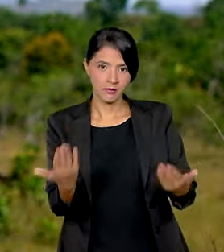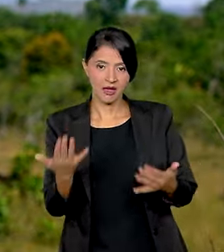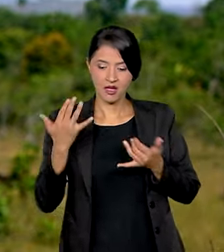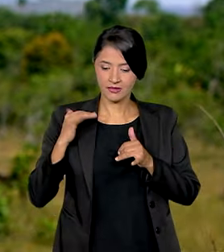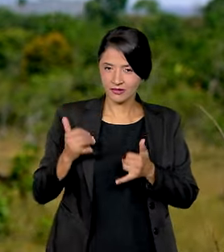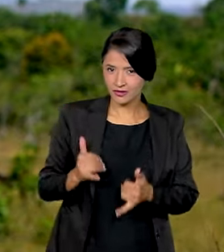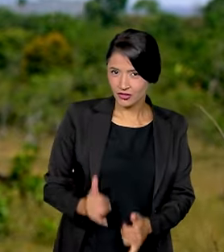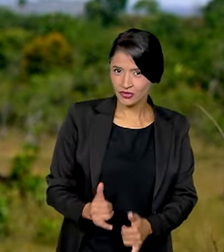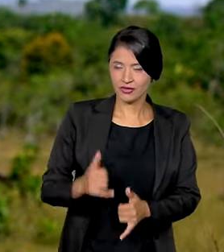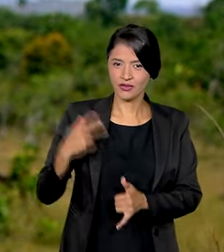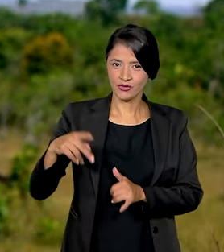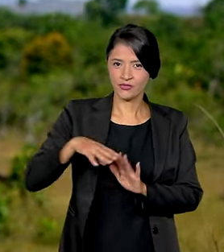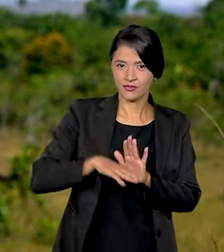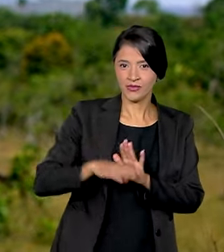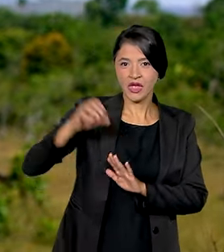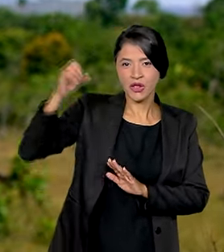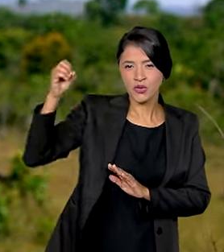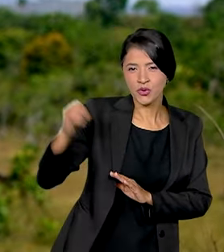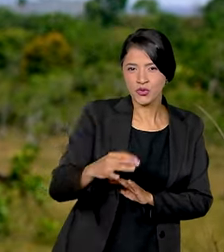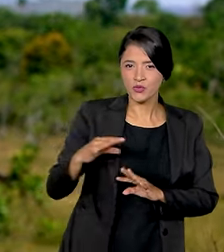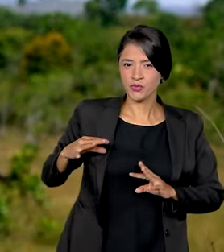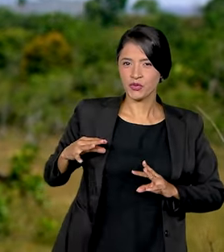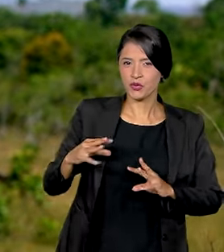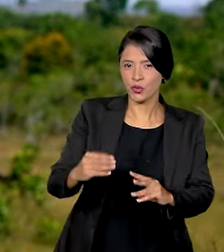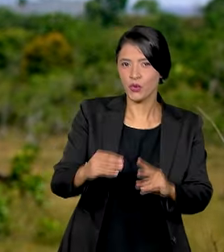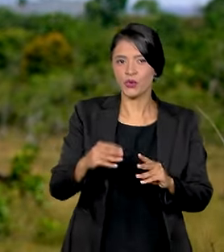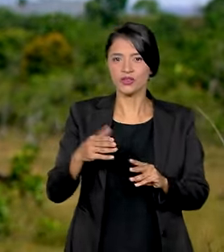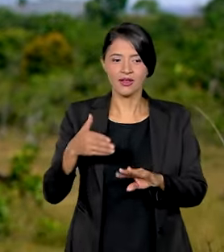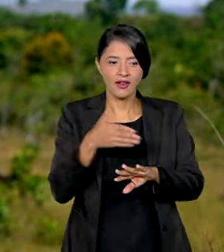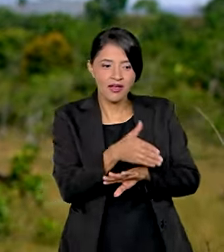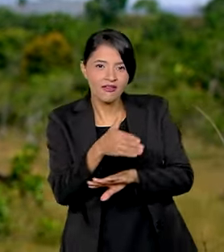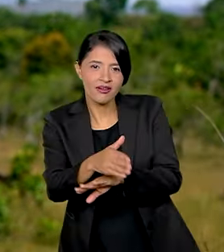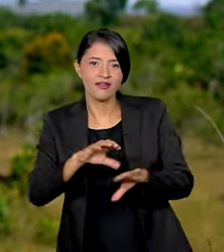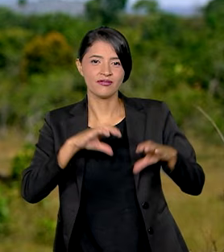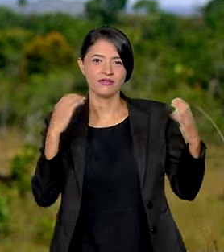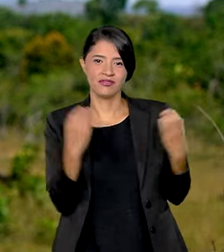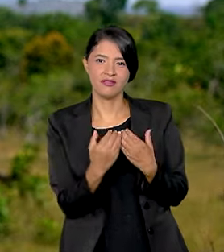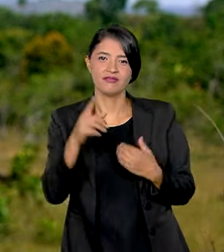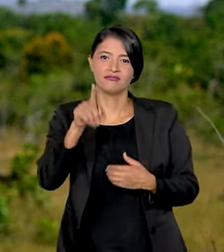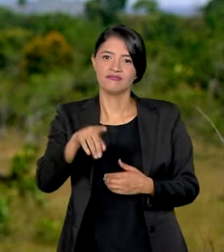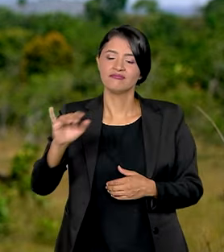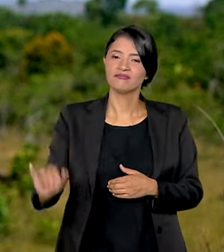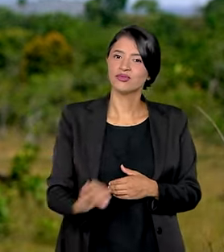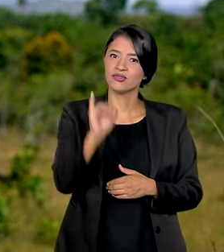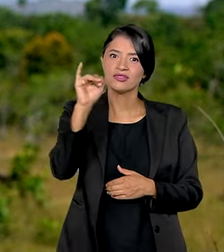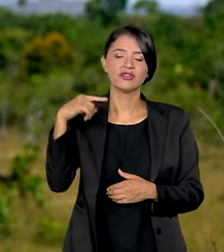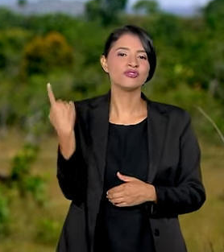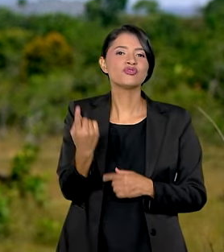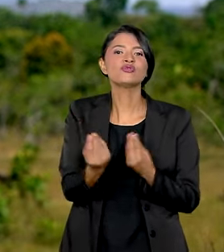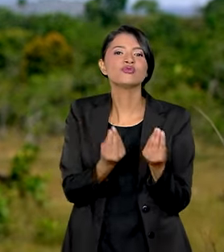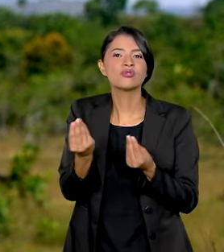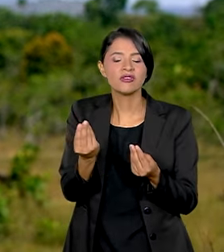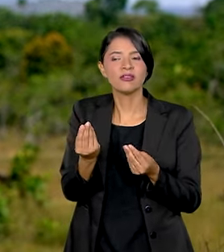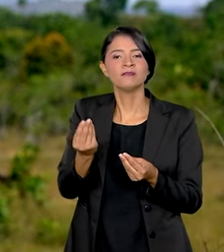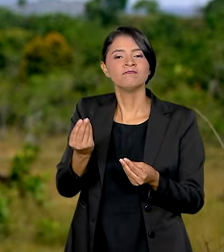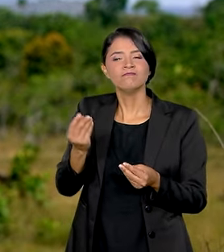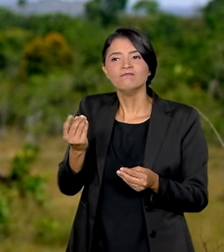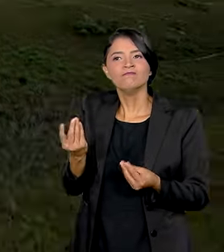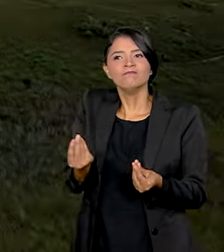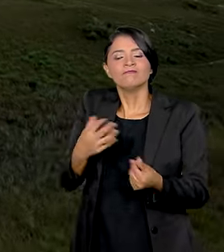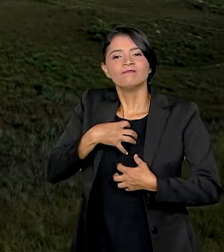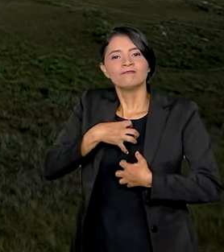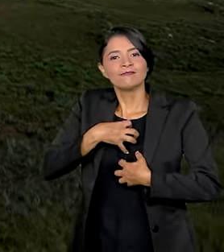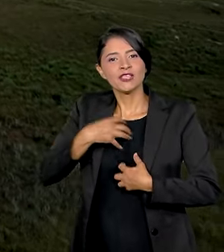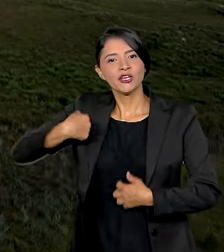essa energia elétrica do programa Luz para Todos às comunidades é de extrema importância para a gente e